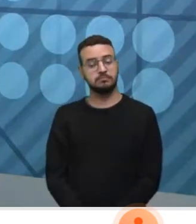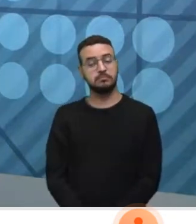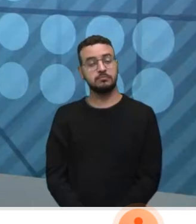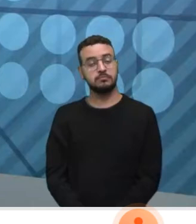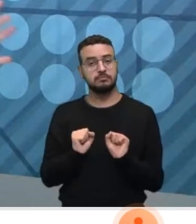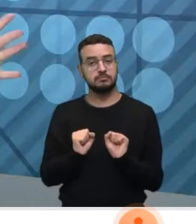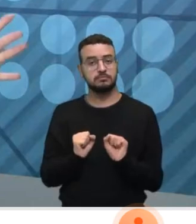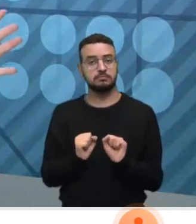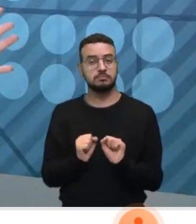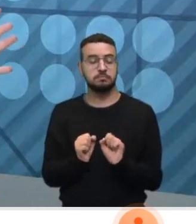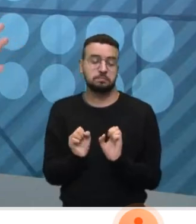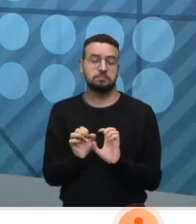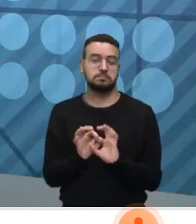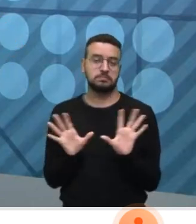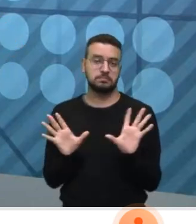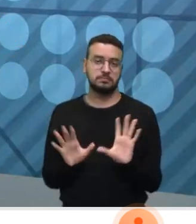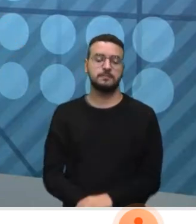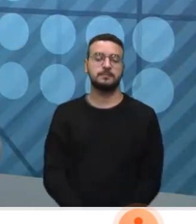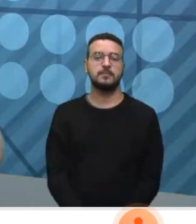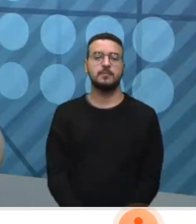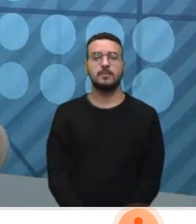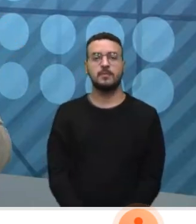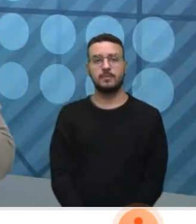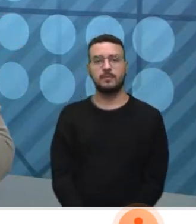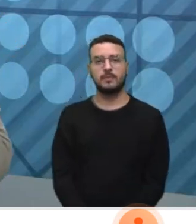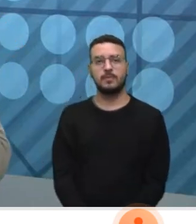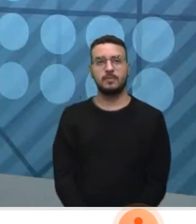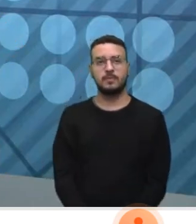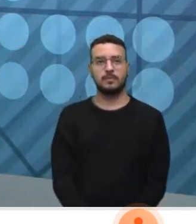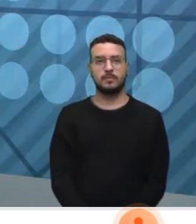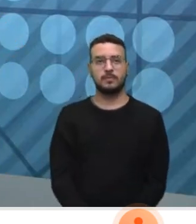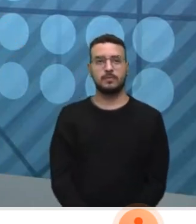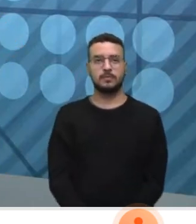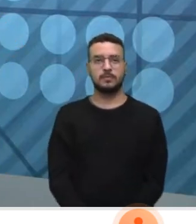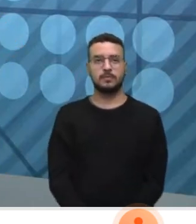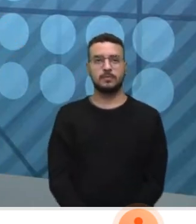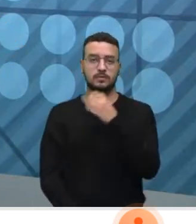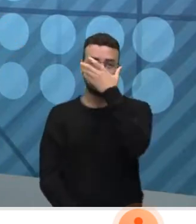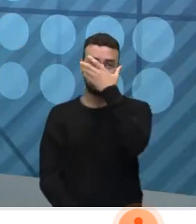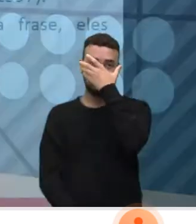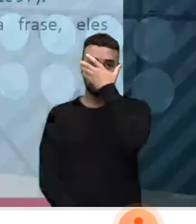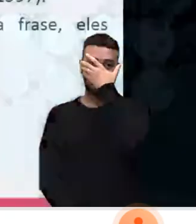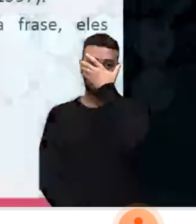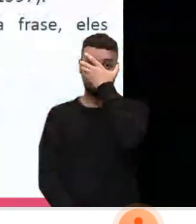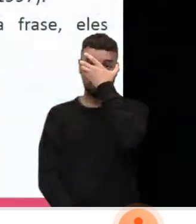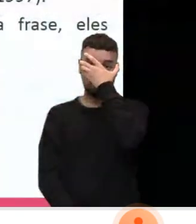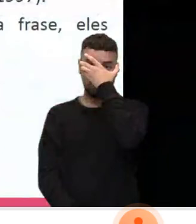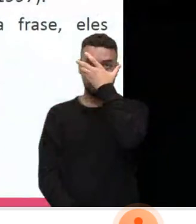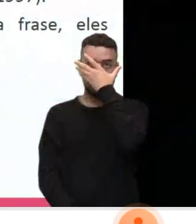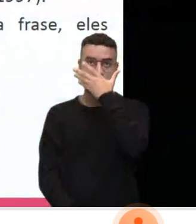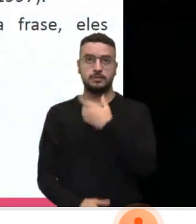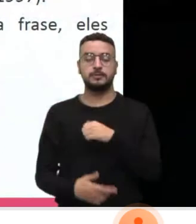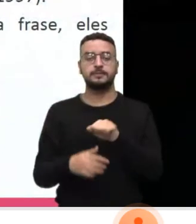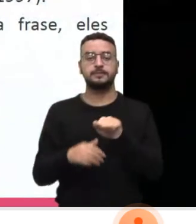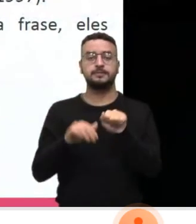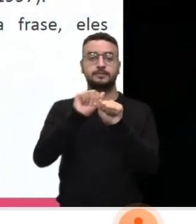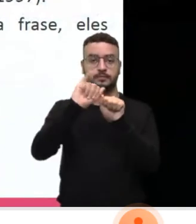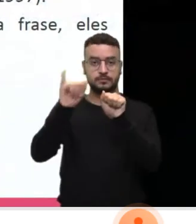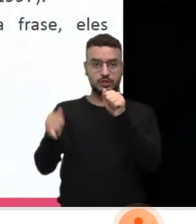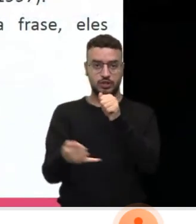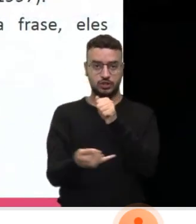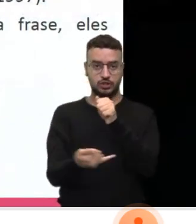ou pode. Tá? Os adjetivos no quadro são sinais que